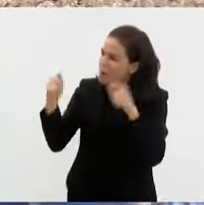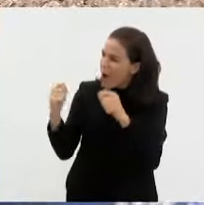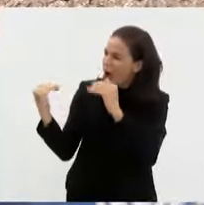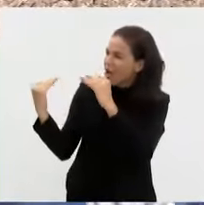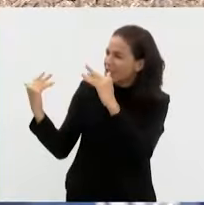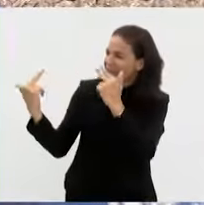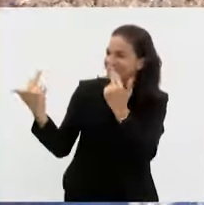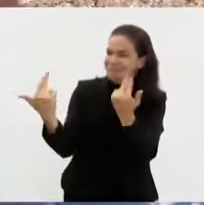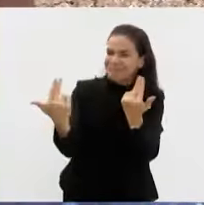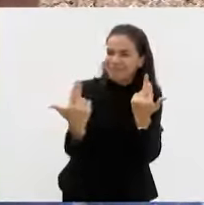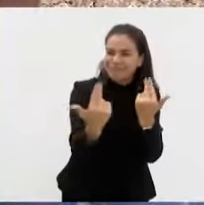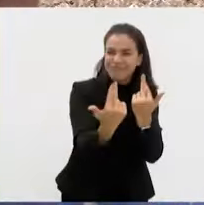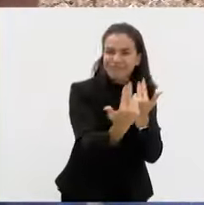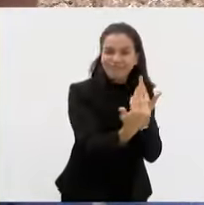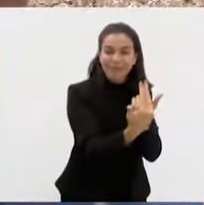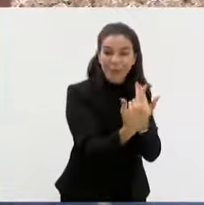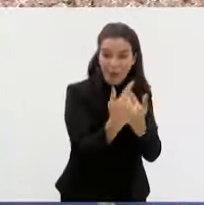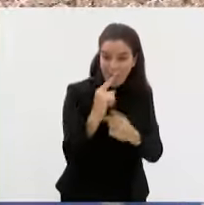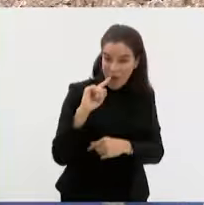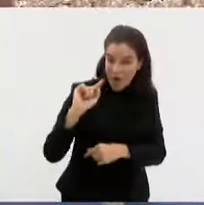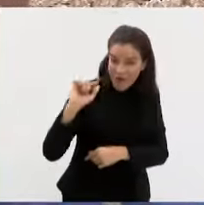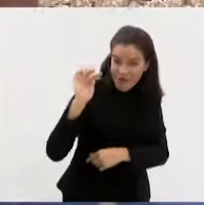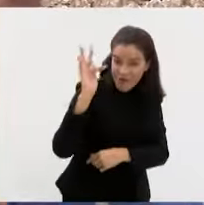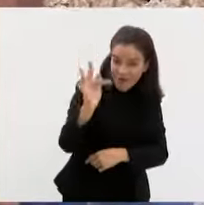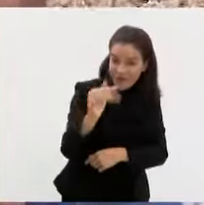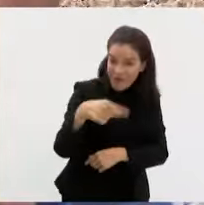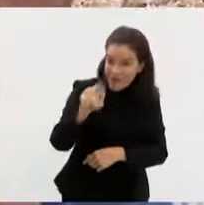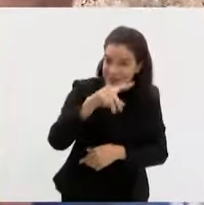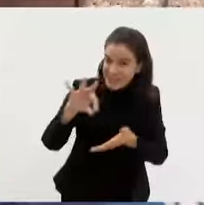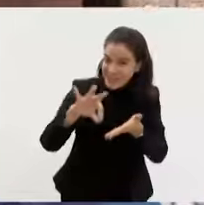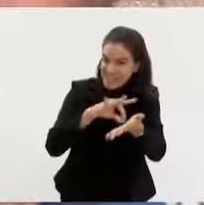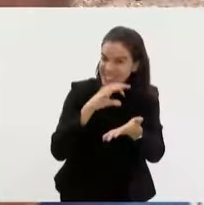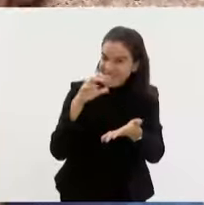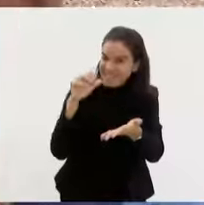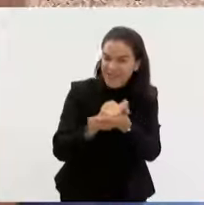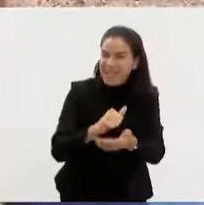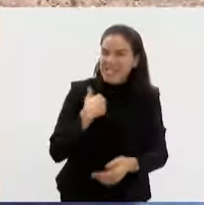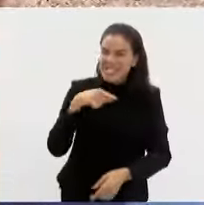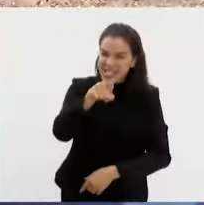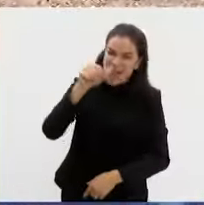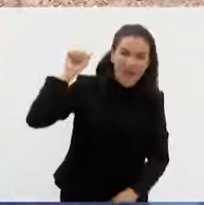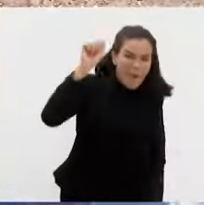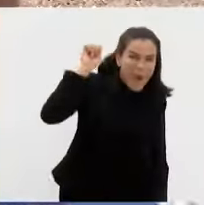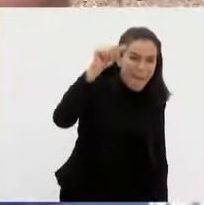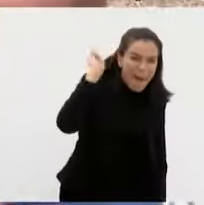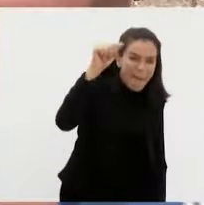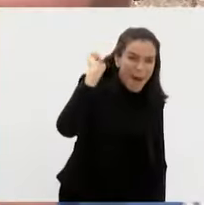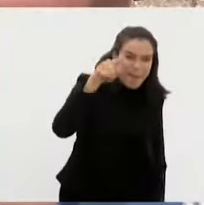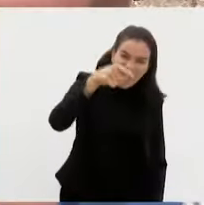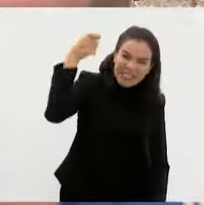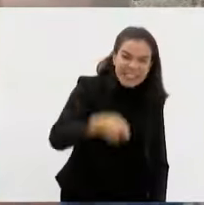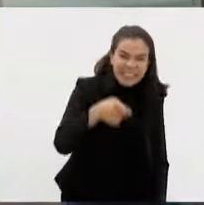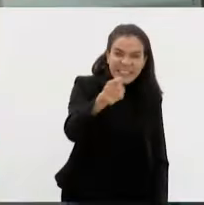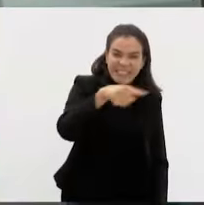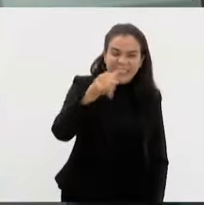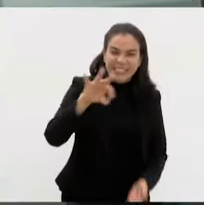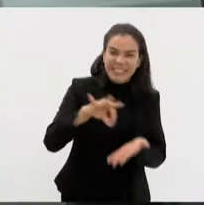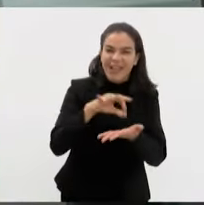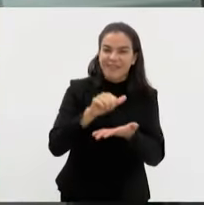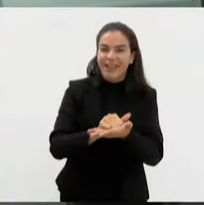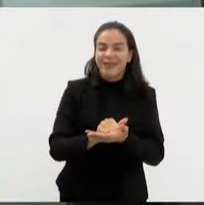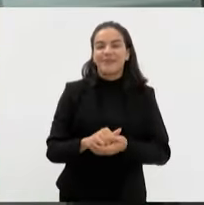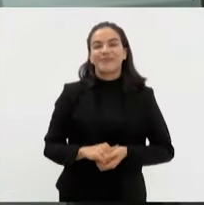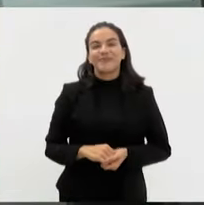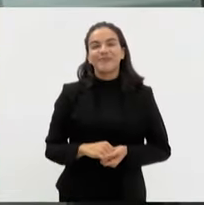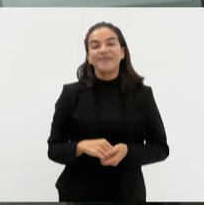o doutor. Então, ó, próxima, você se inscreva, senão eu vou bater lá na sua sala e vou te obrigar a se inscrever. E